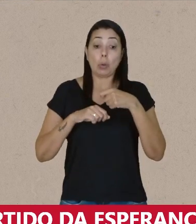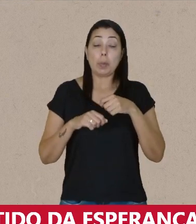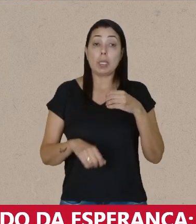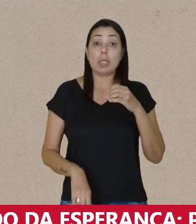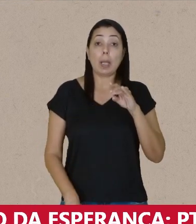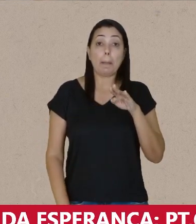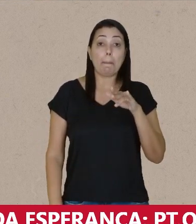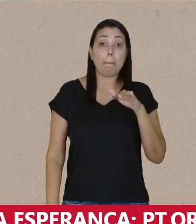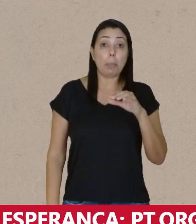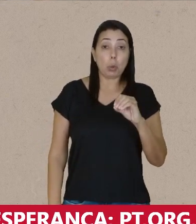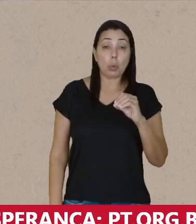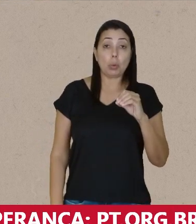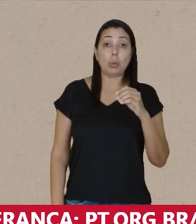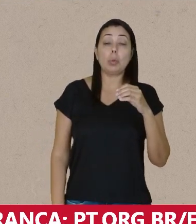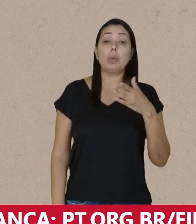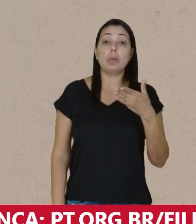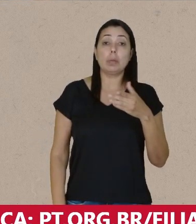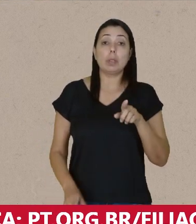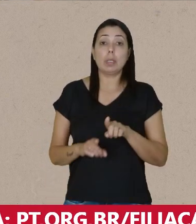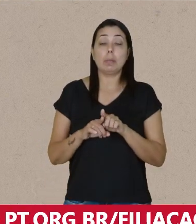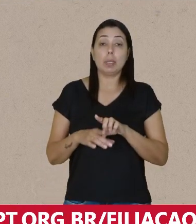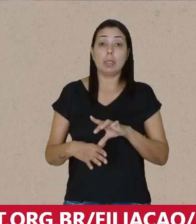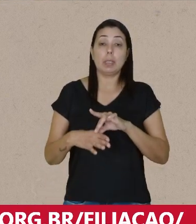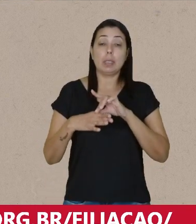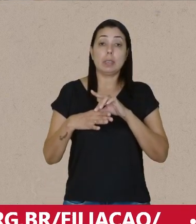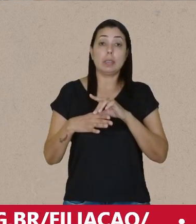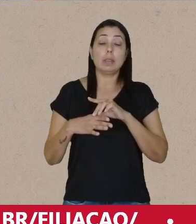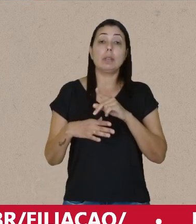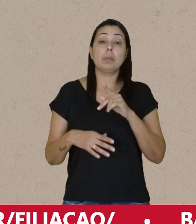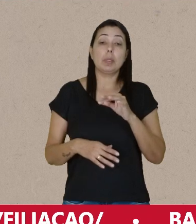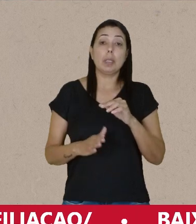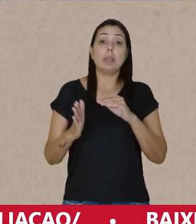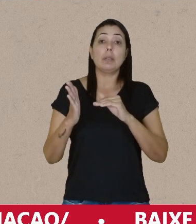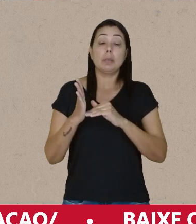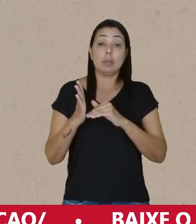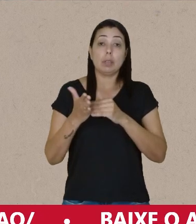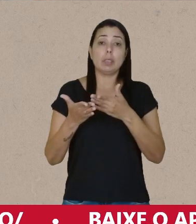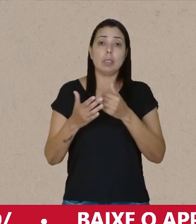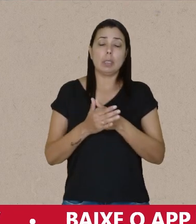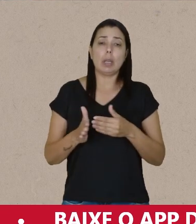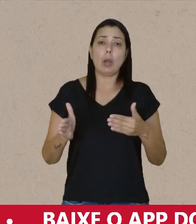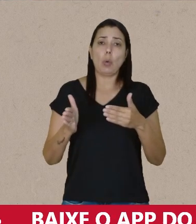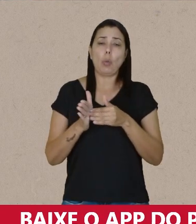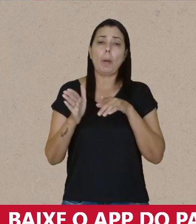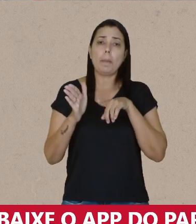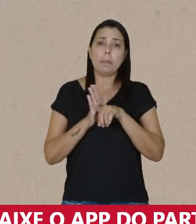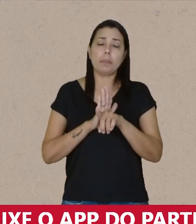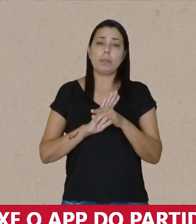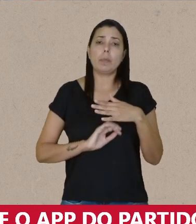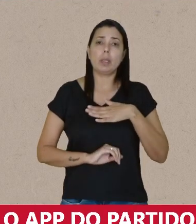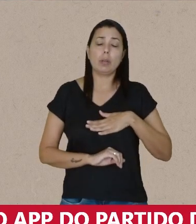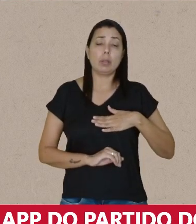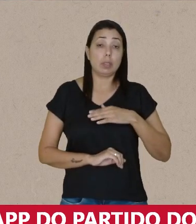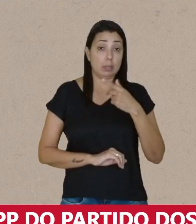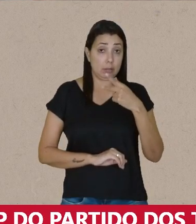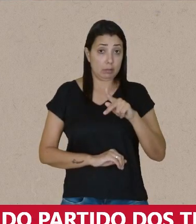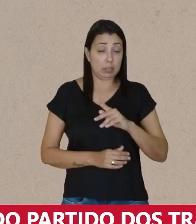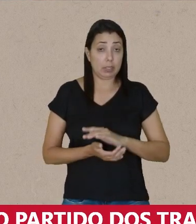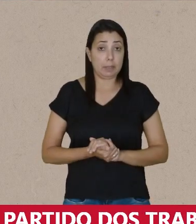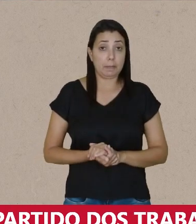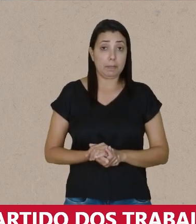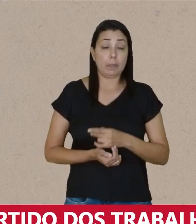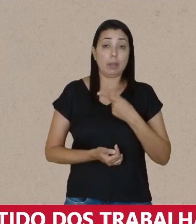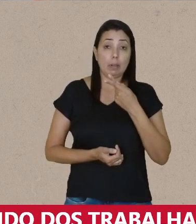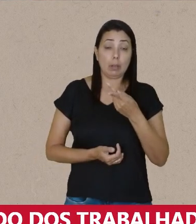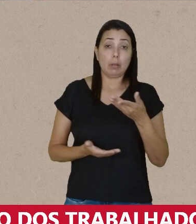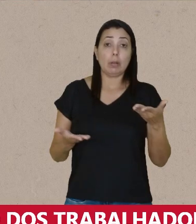é assessor parlamentar também da liderança do PT no Senado. E, como última pergunta, Bruno, eu queria que você falou